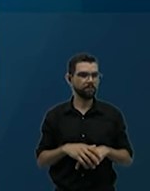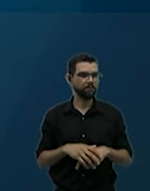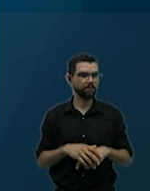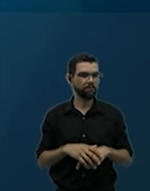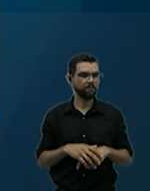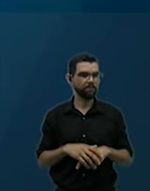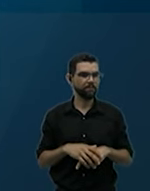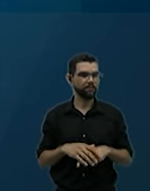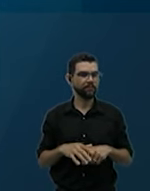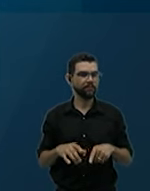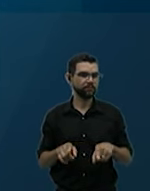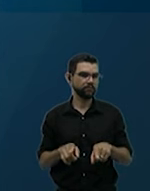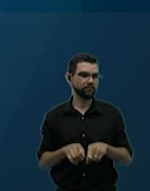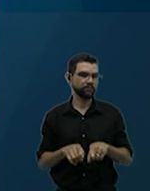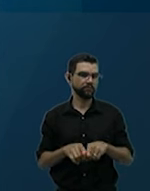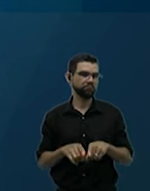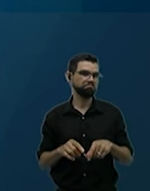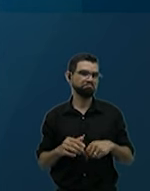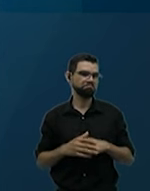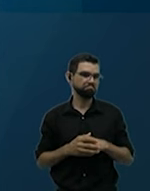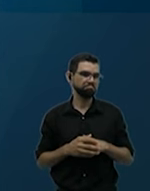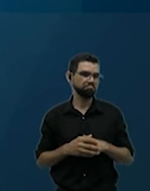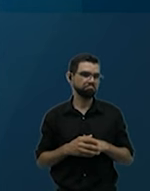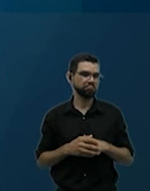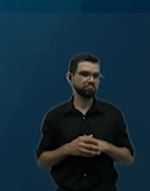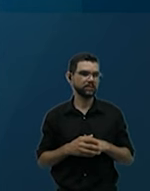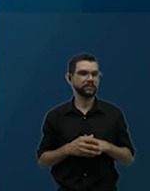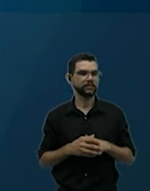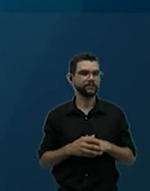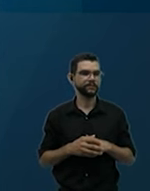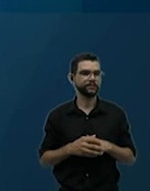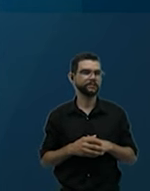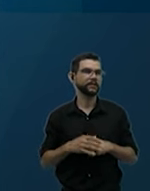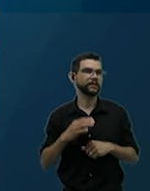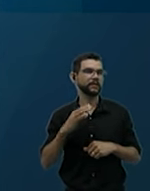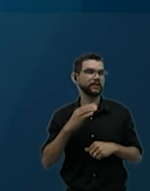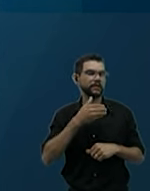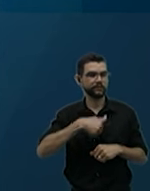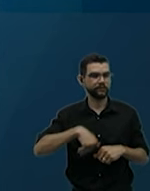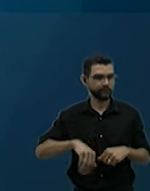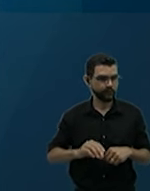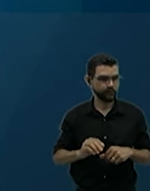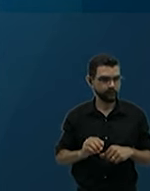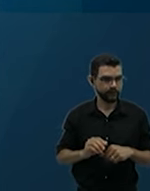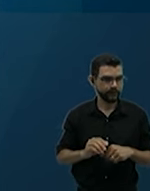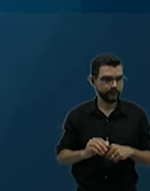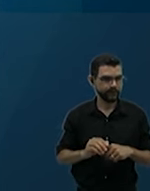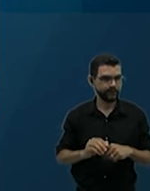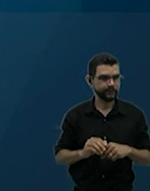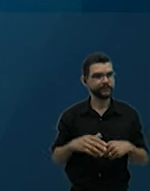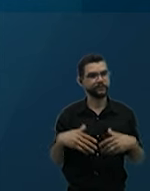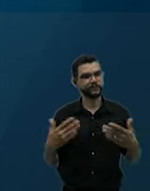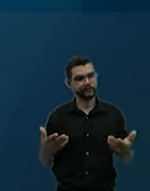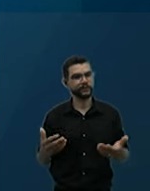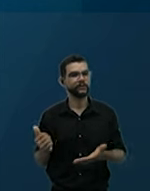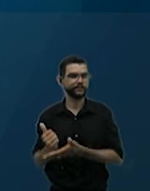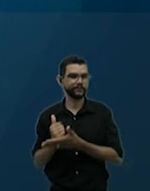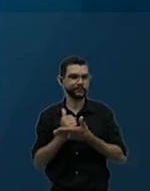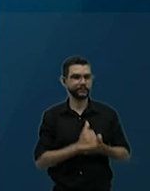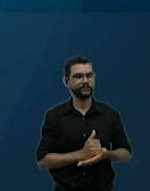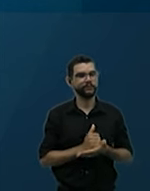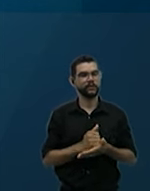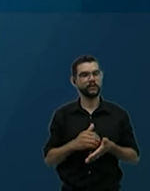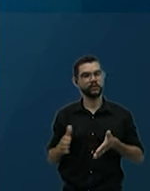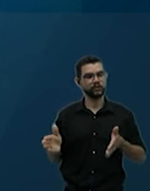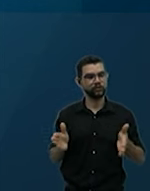imóvel em asta pública. Temos um segundo ponto, que esse traz a jurisprudência dominante